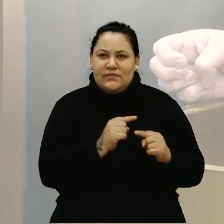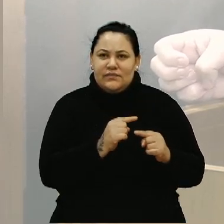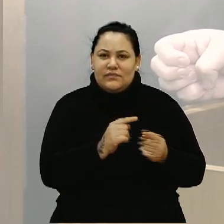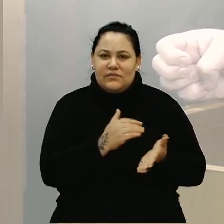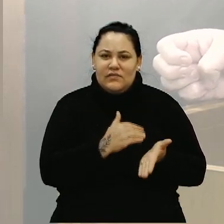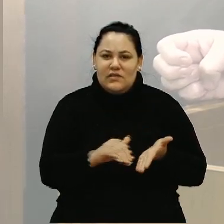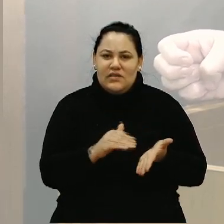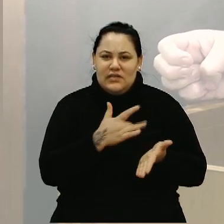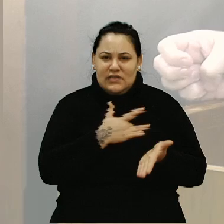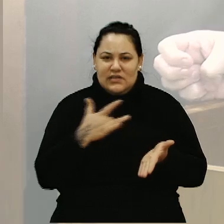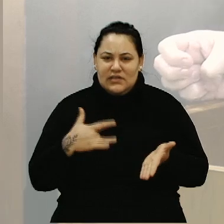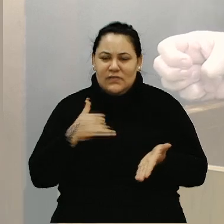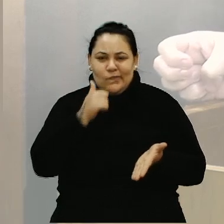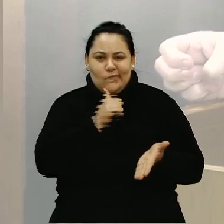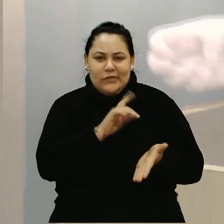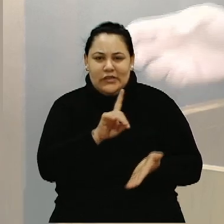Saúde